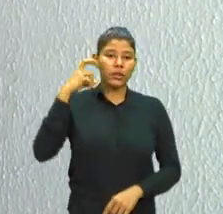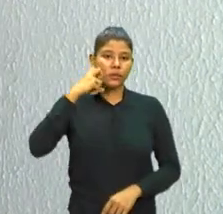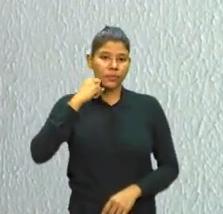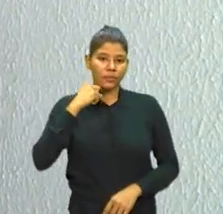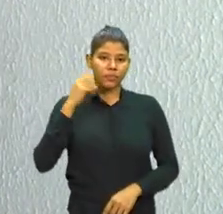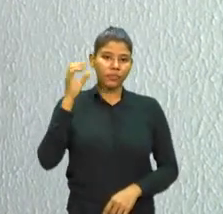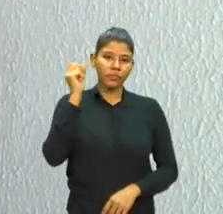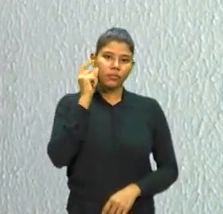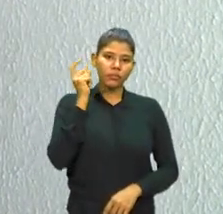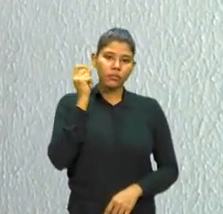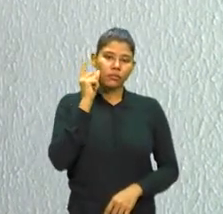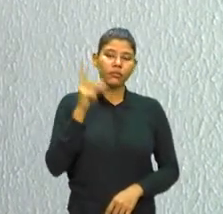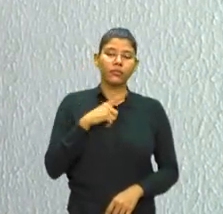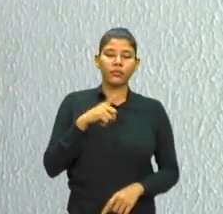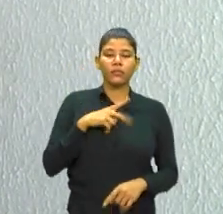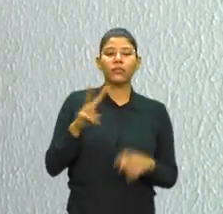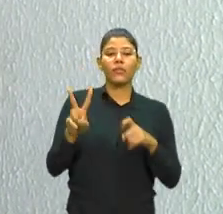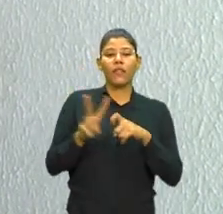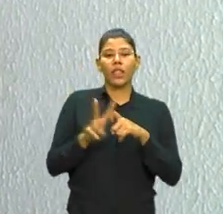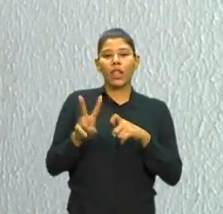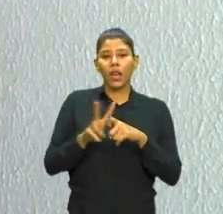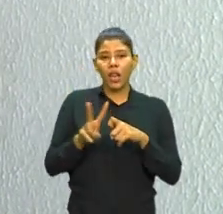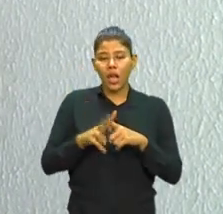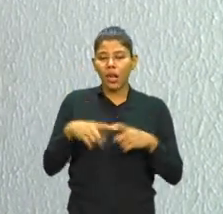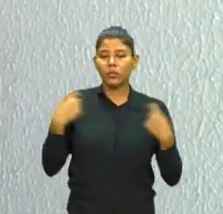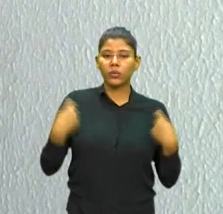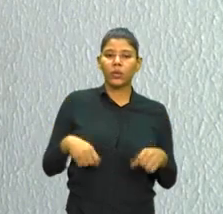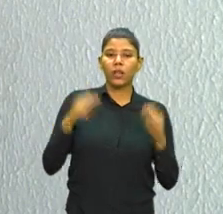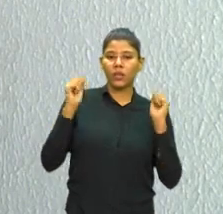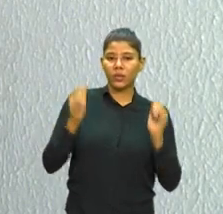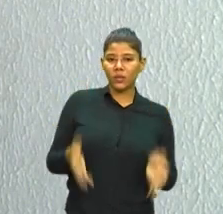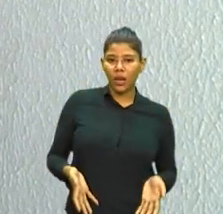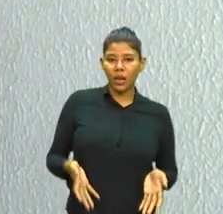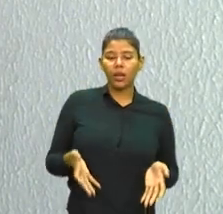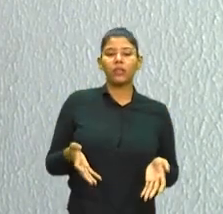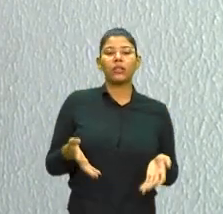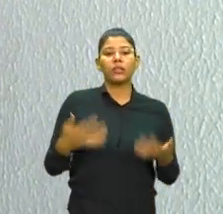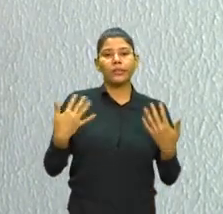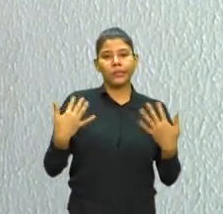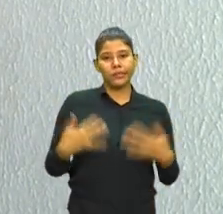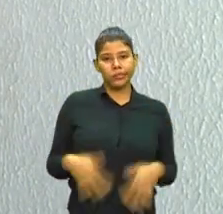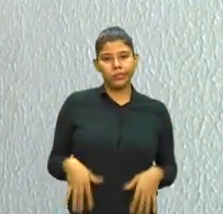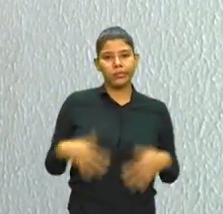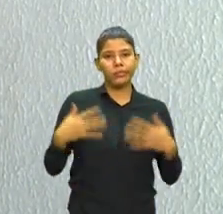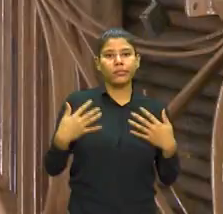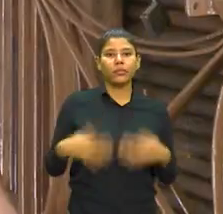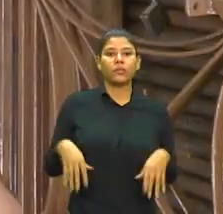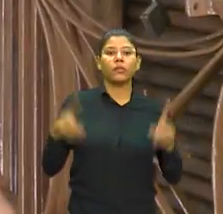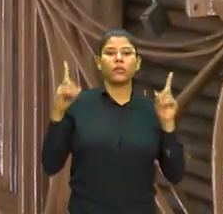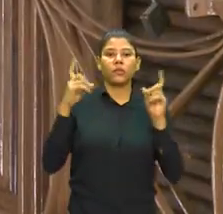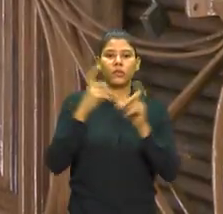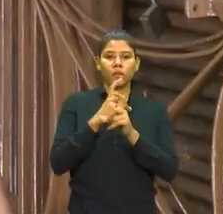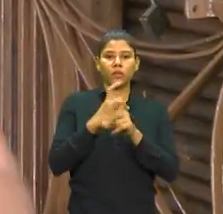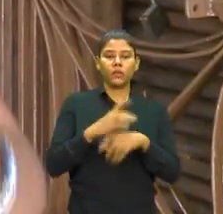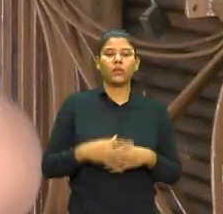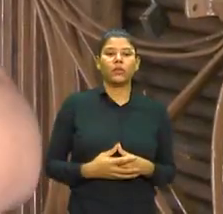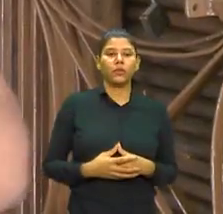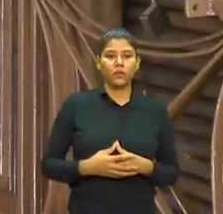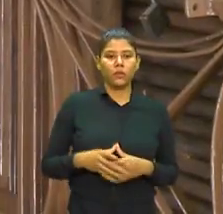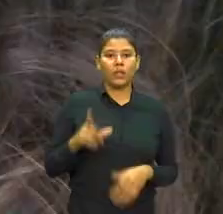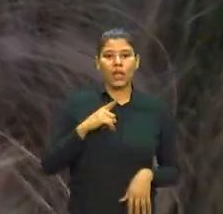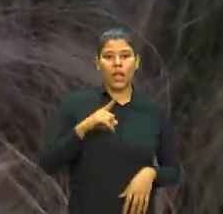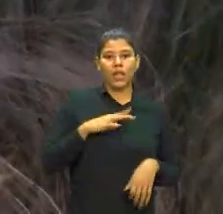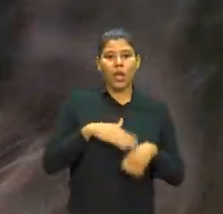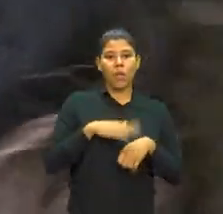uns gatos veterinários não planejados com isso foi assim o que deu de impacto mesmo pra gente nesse início com mais despesas a